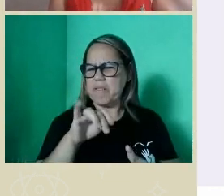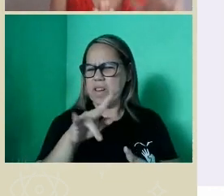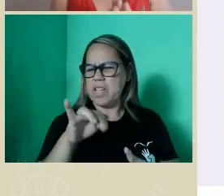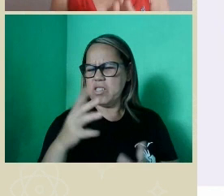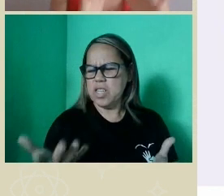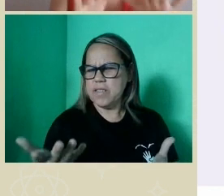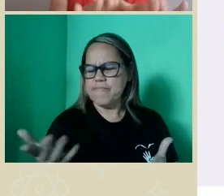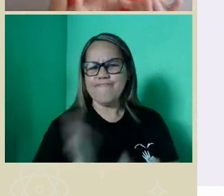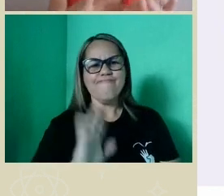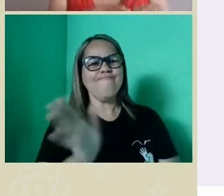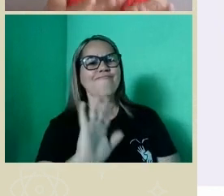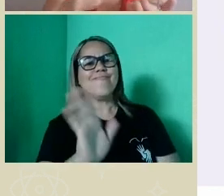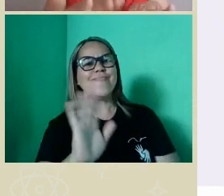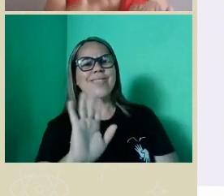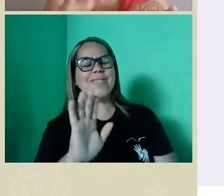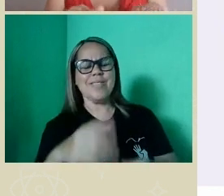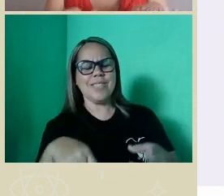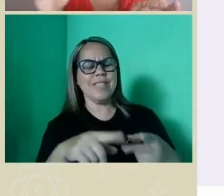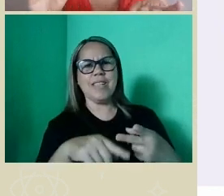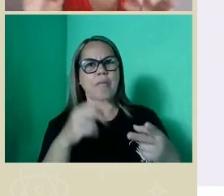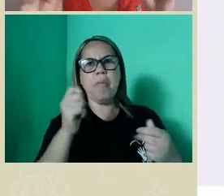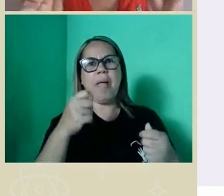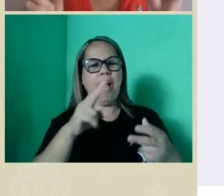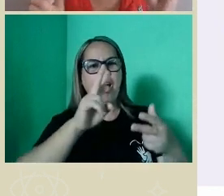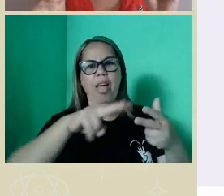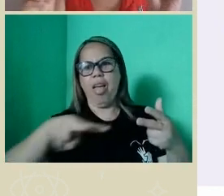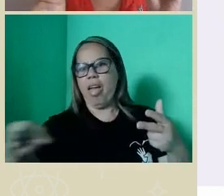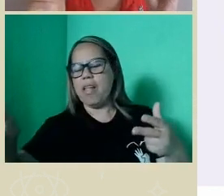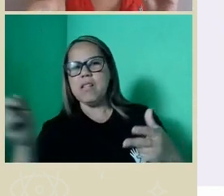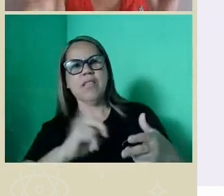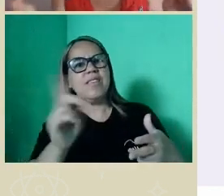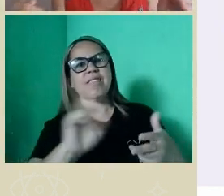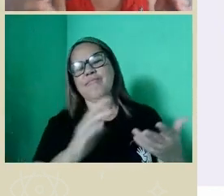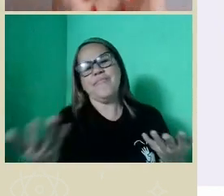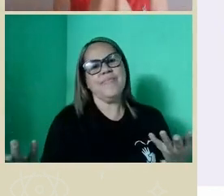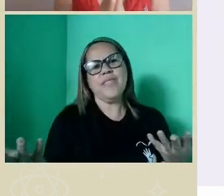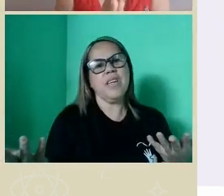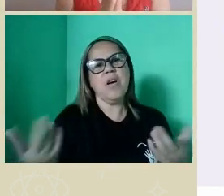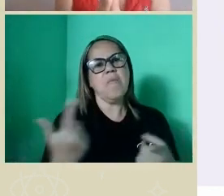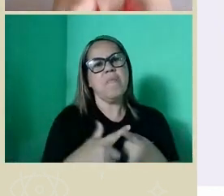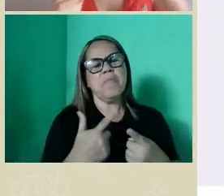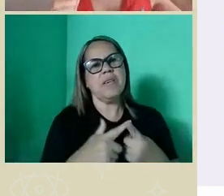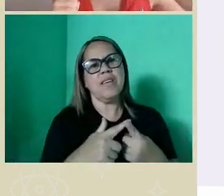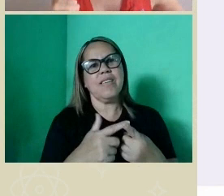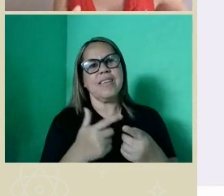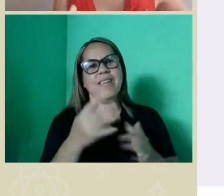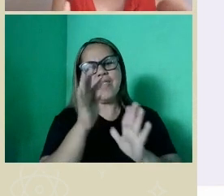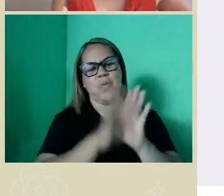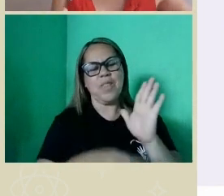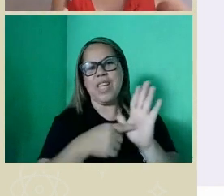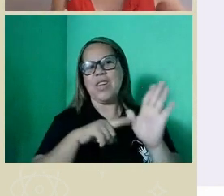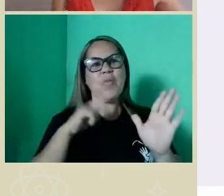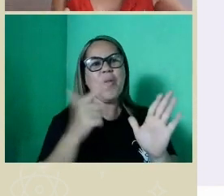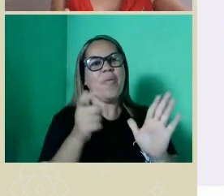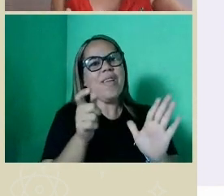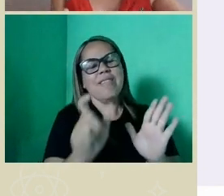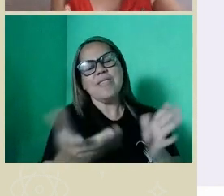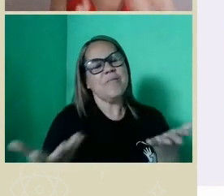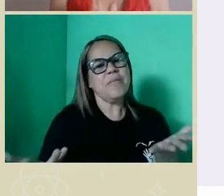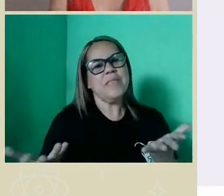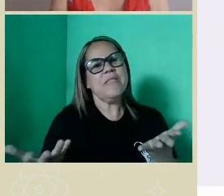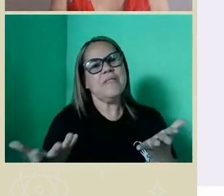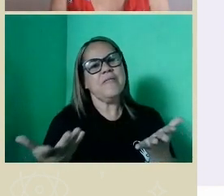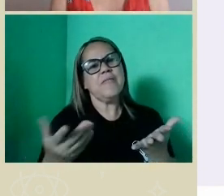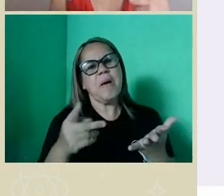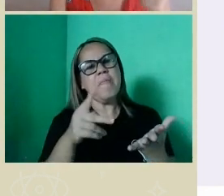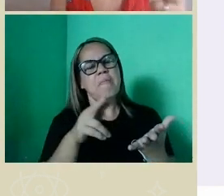então não adianta estar lendo uma alternativa que no texto nem fala desse